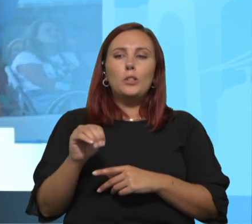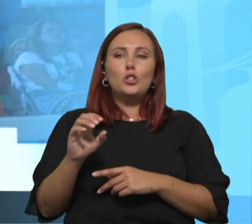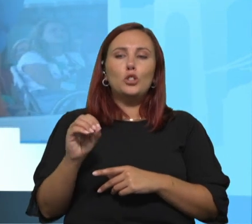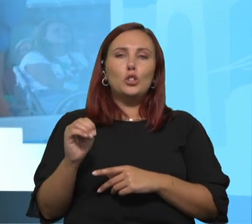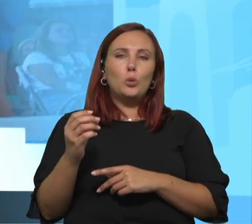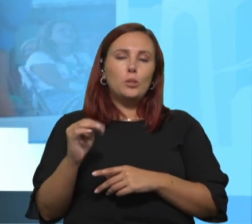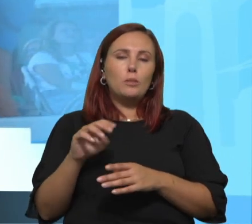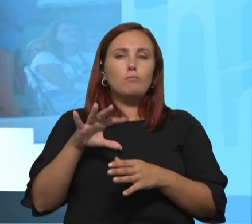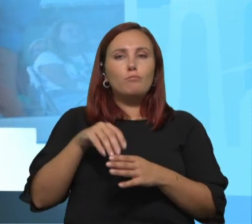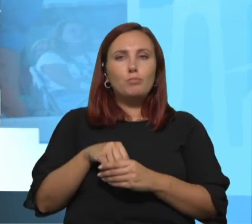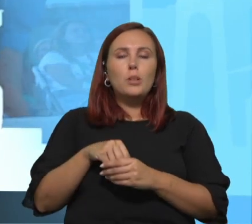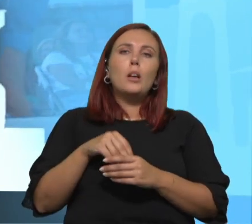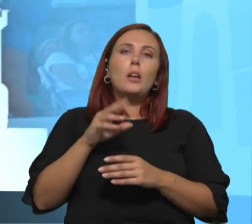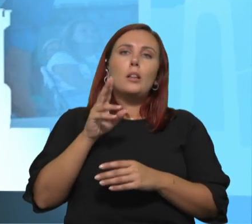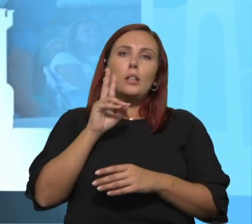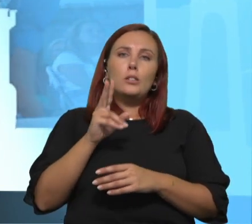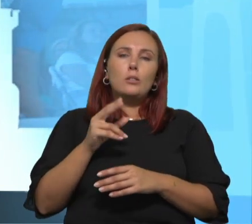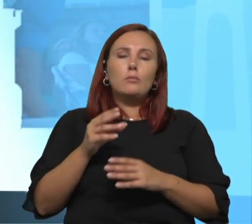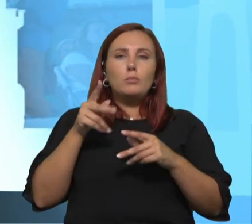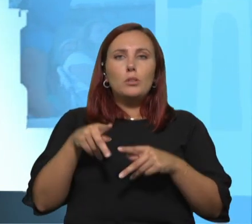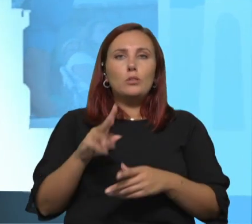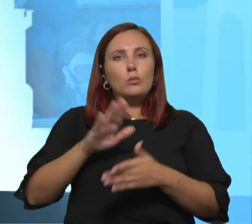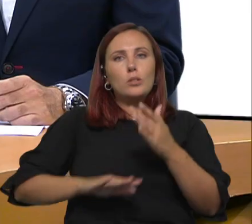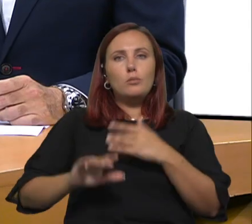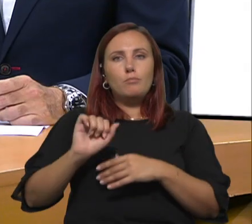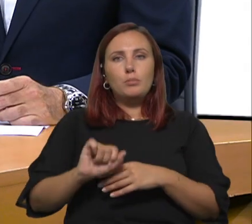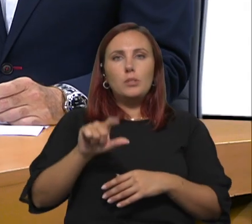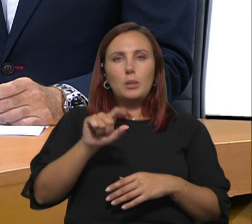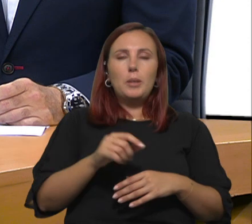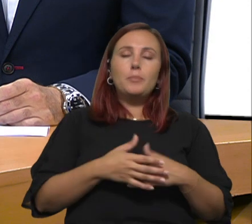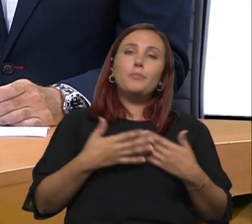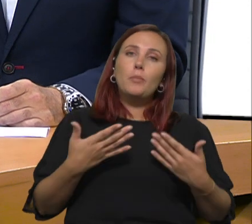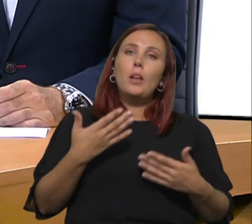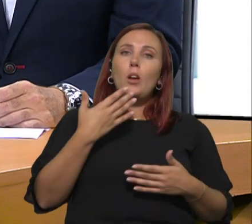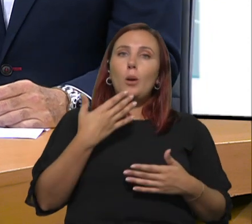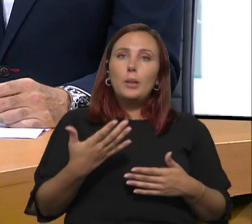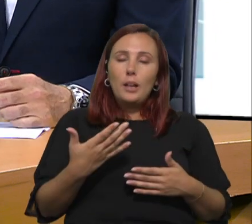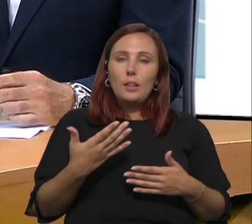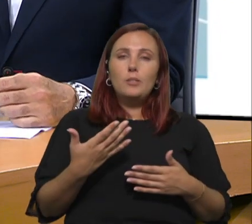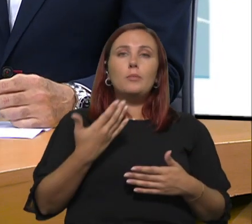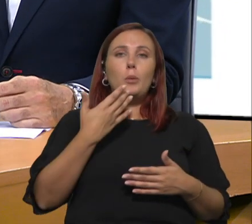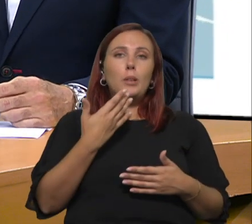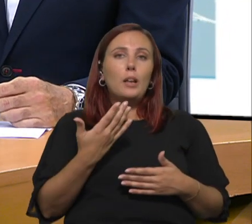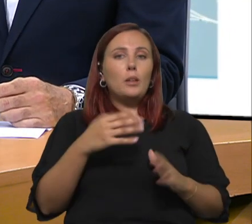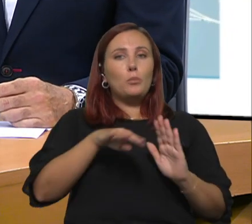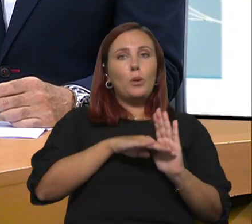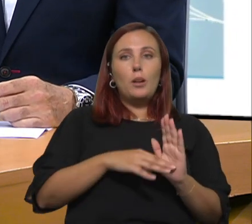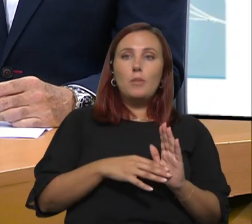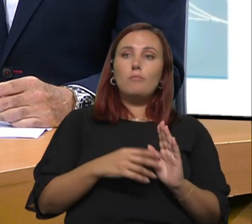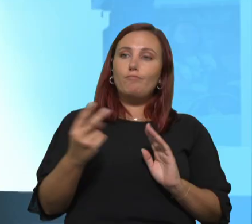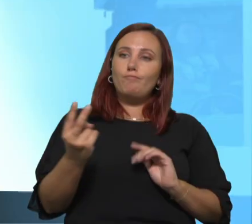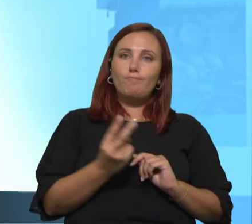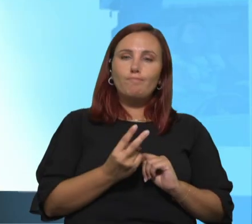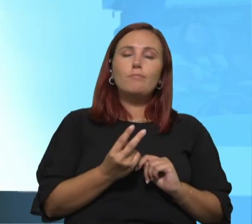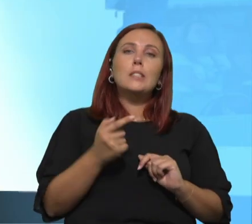da direção pedagógica deste colégio. Muito boa tarde. Boa tarde. Obrigado por estarem neste programa. Paulo Campino, que